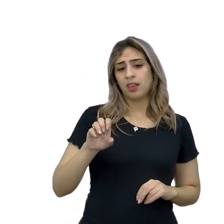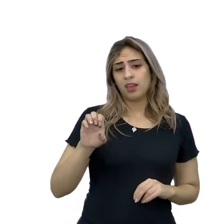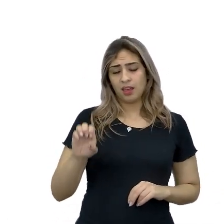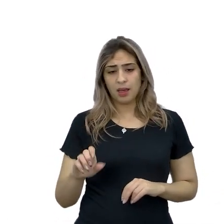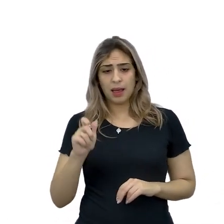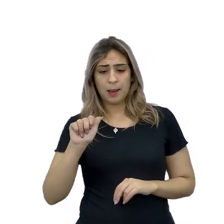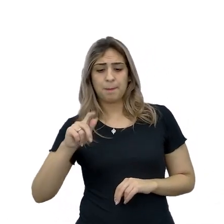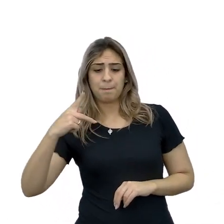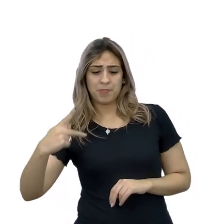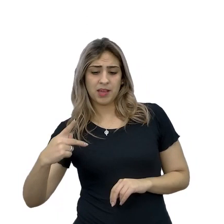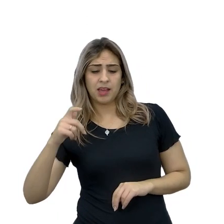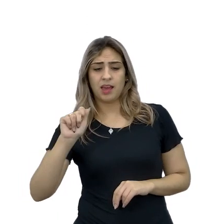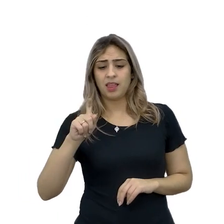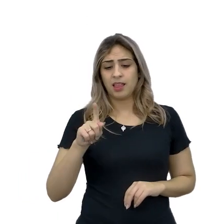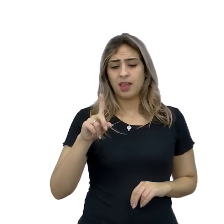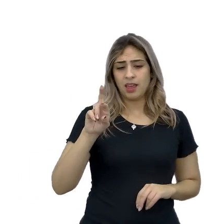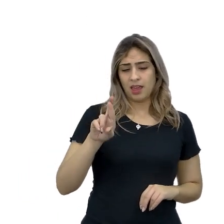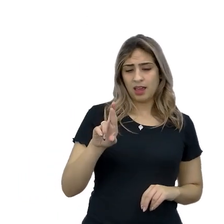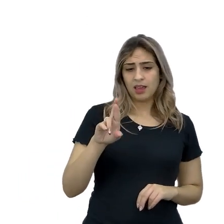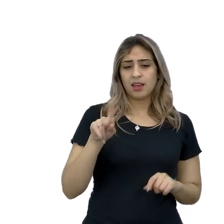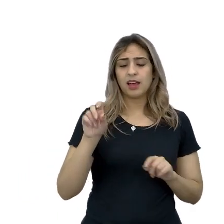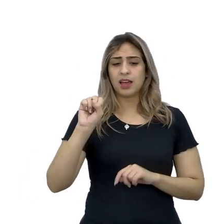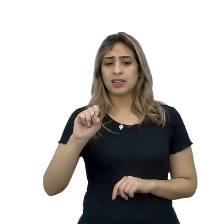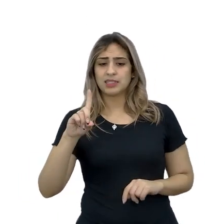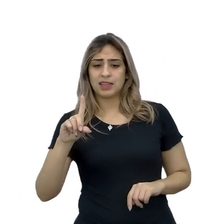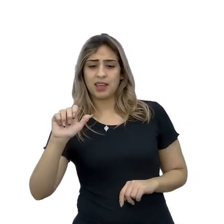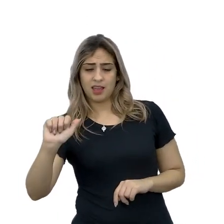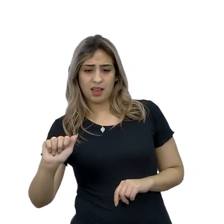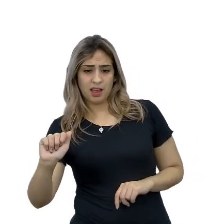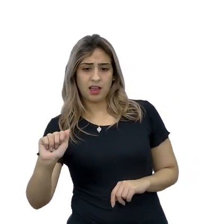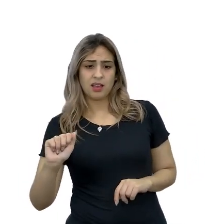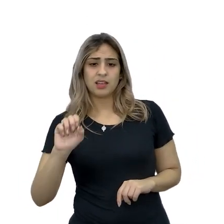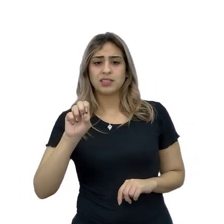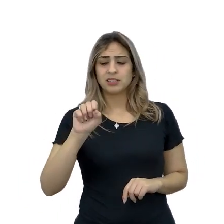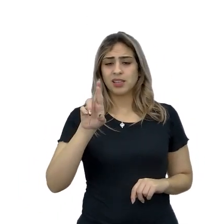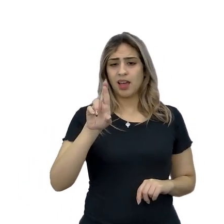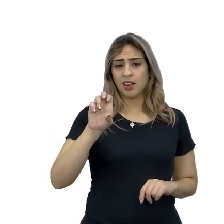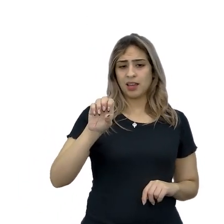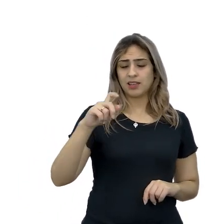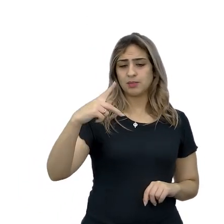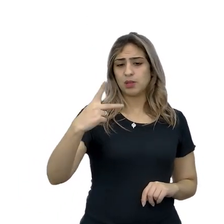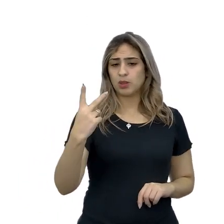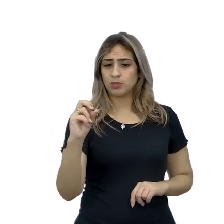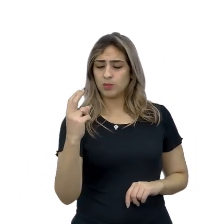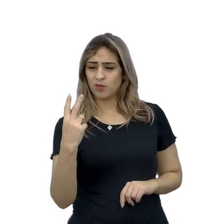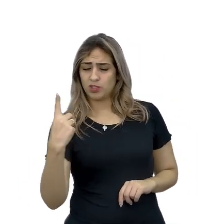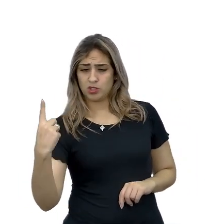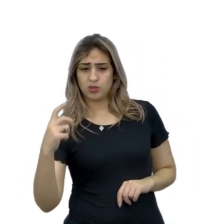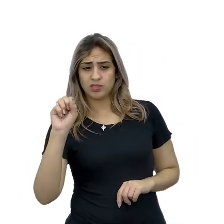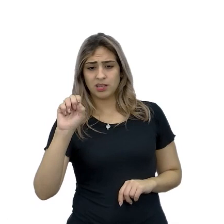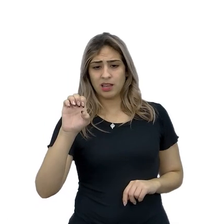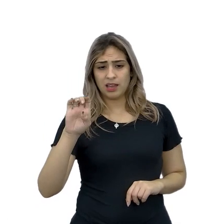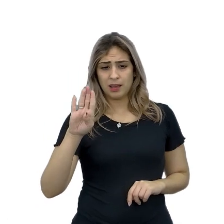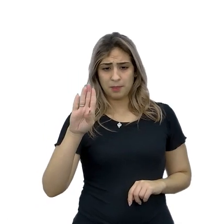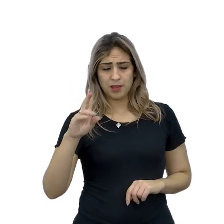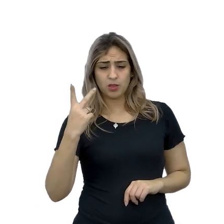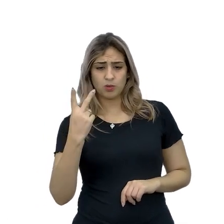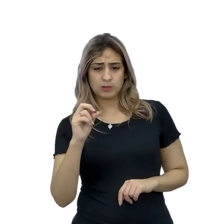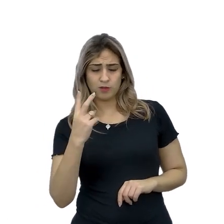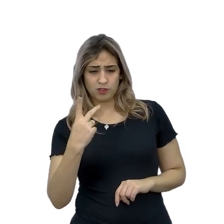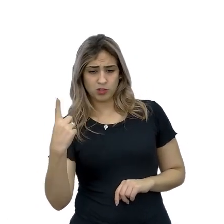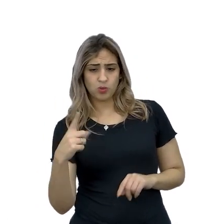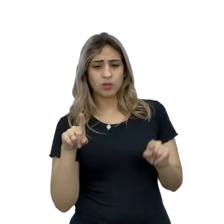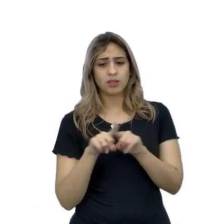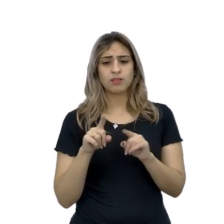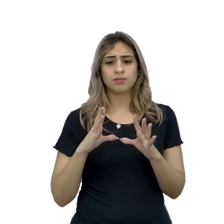a AP, a ADR, a SDA, o SARESP 2021, o SAEB 2021.